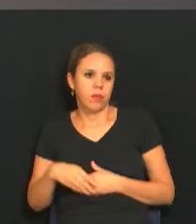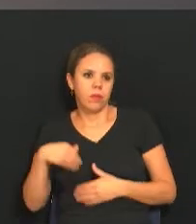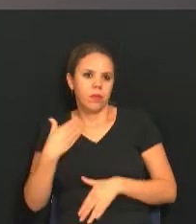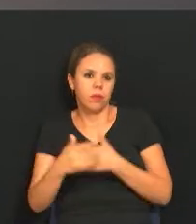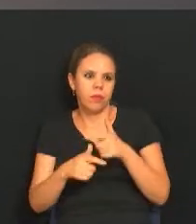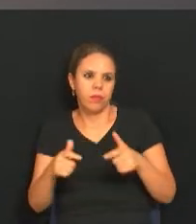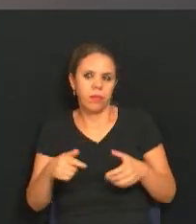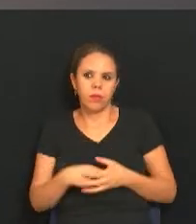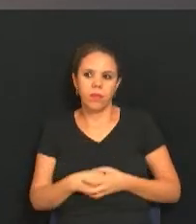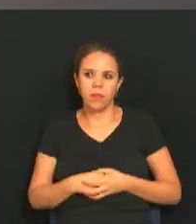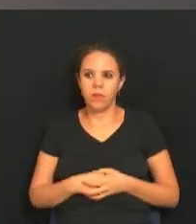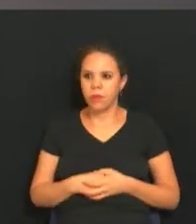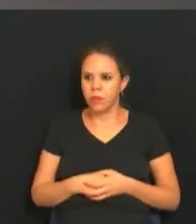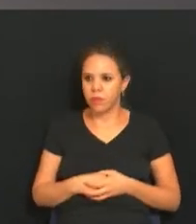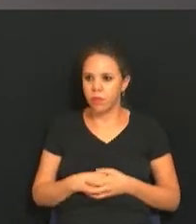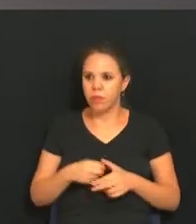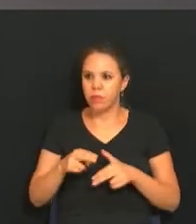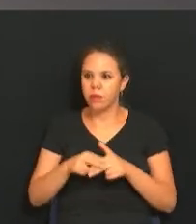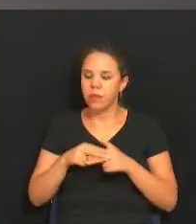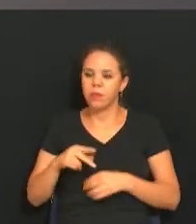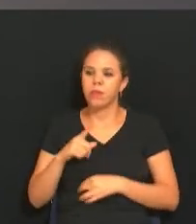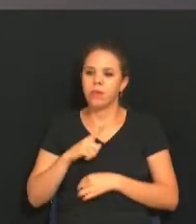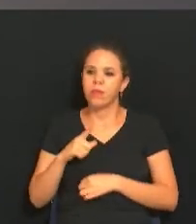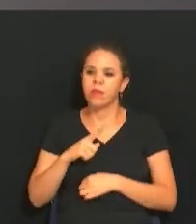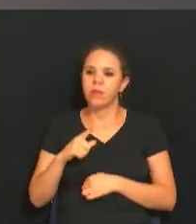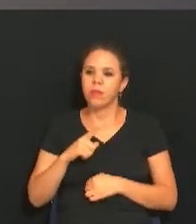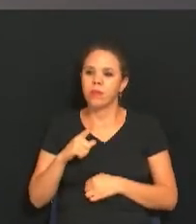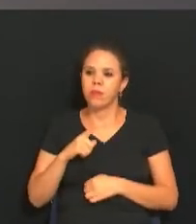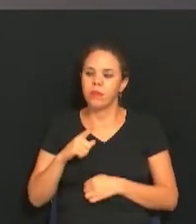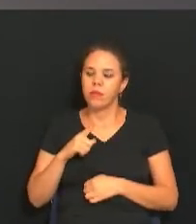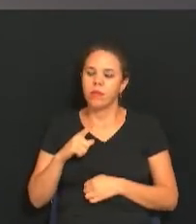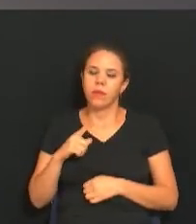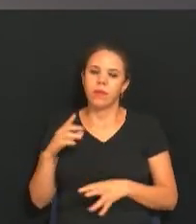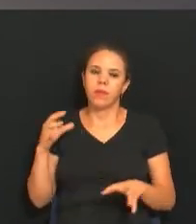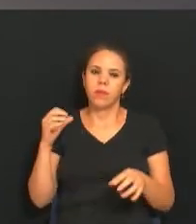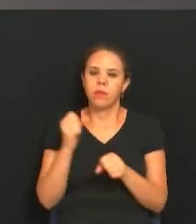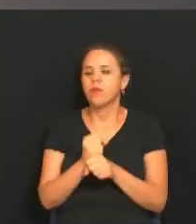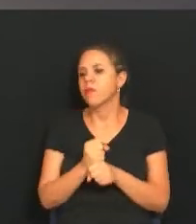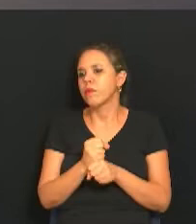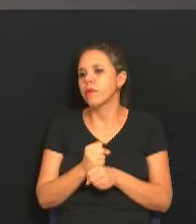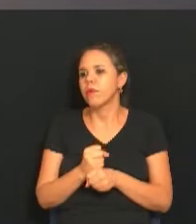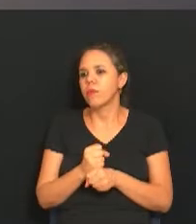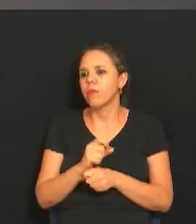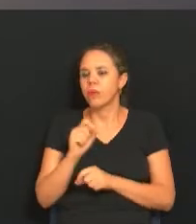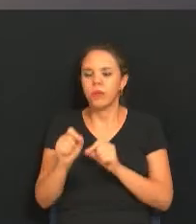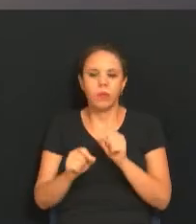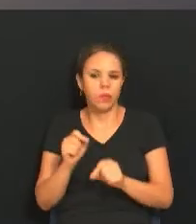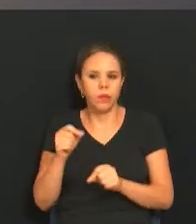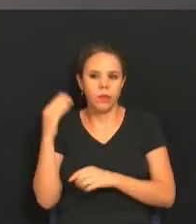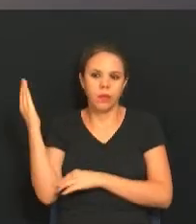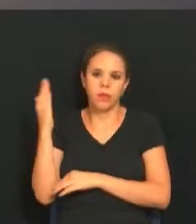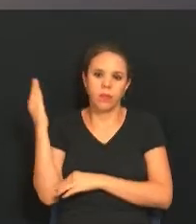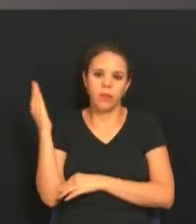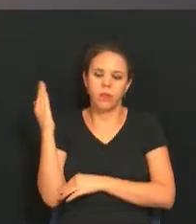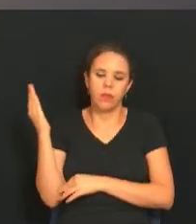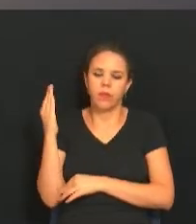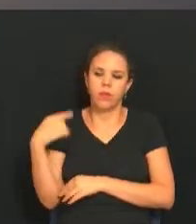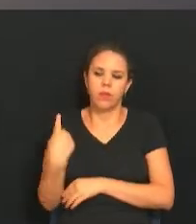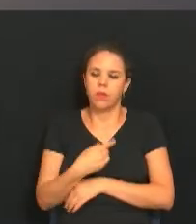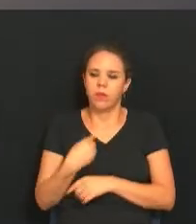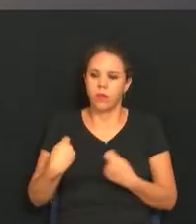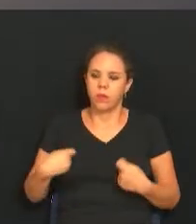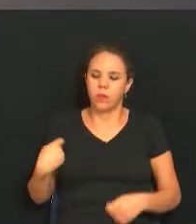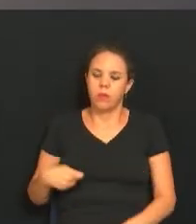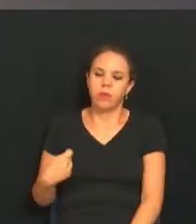frequentes. E, portanto, tem um recorte de questões climáticas que nós